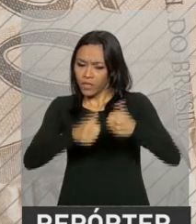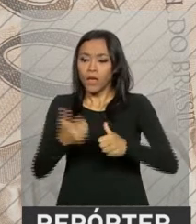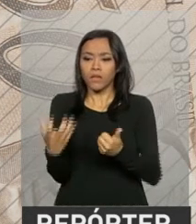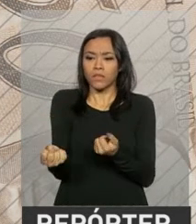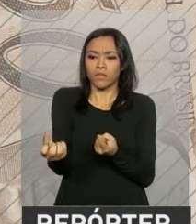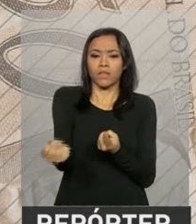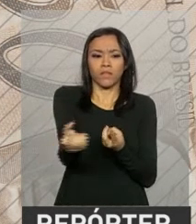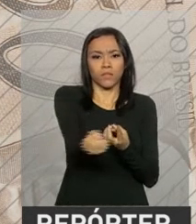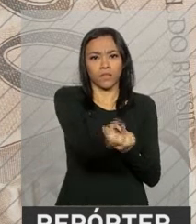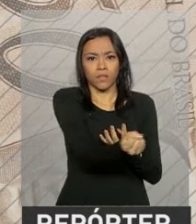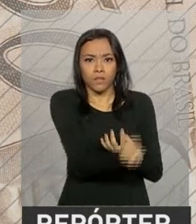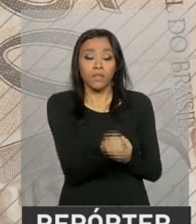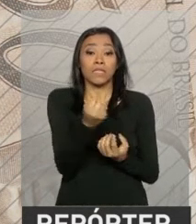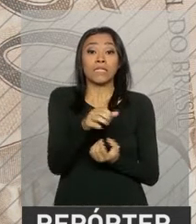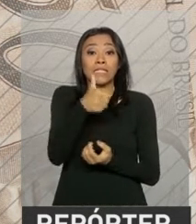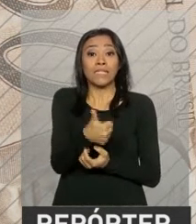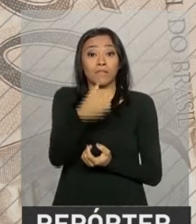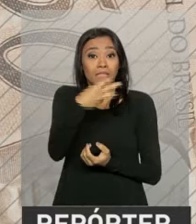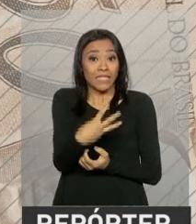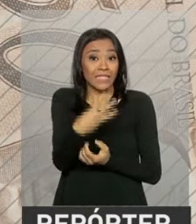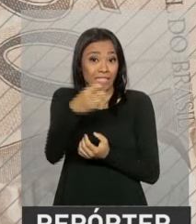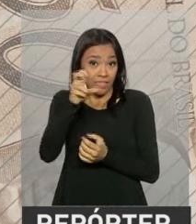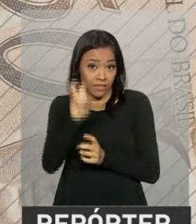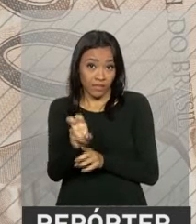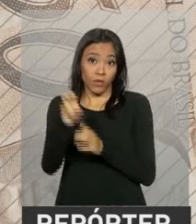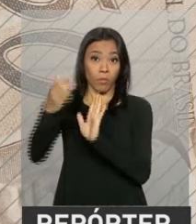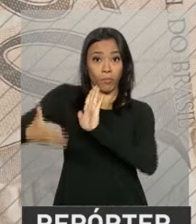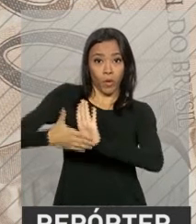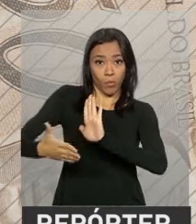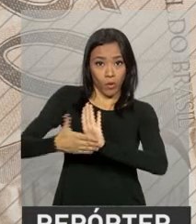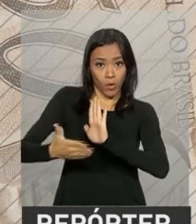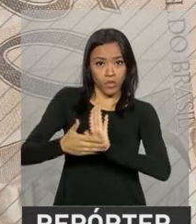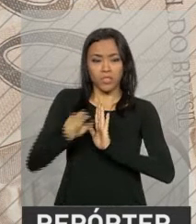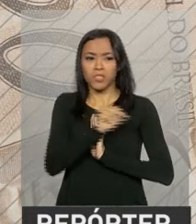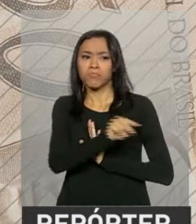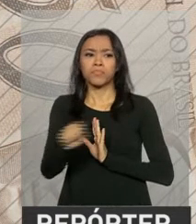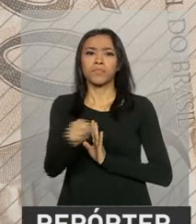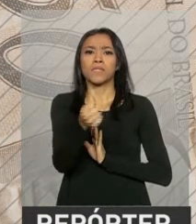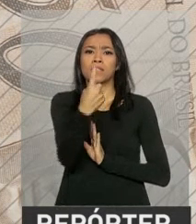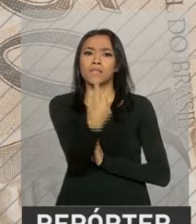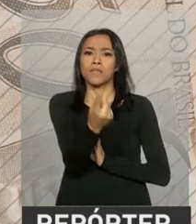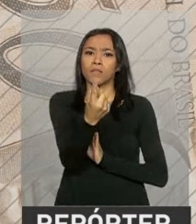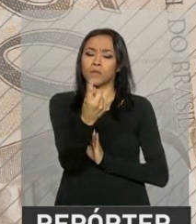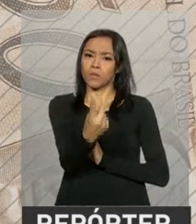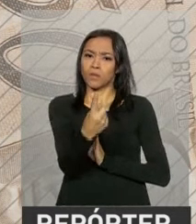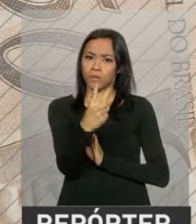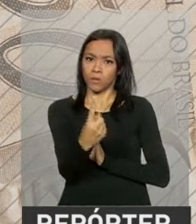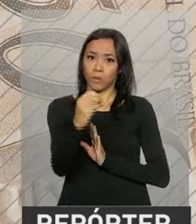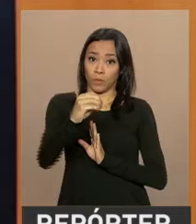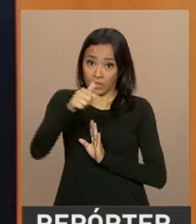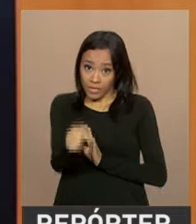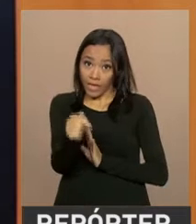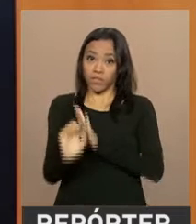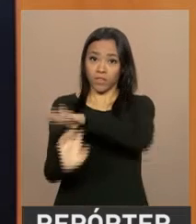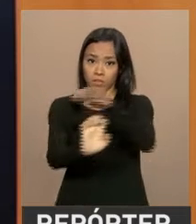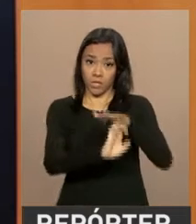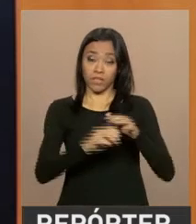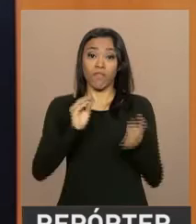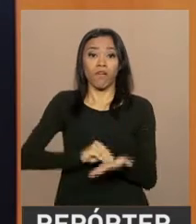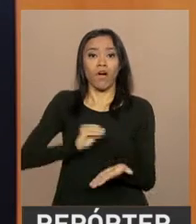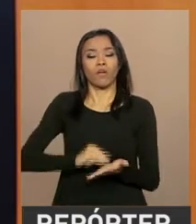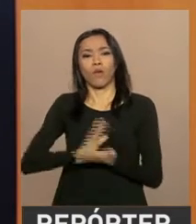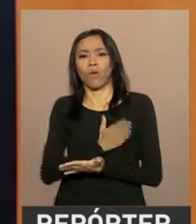aceitou 135 propostas de 107 empresas têm ainda 32 sob análise são